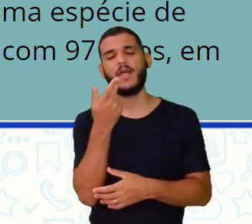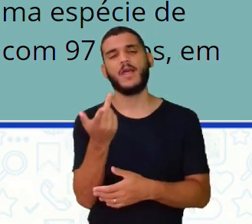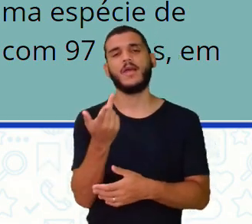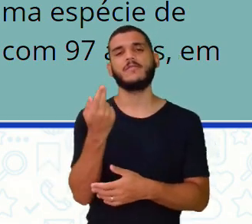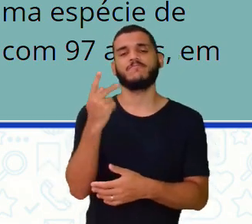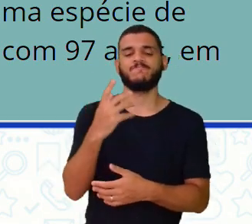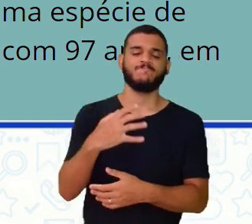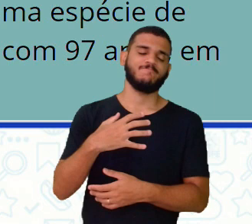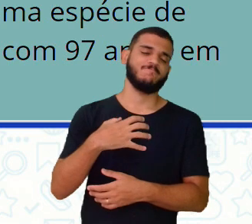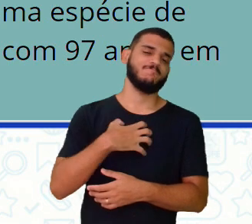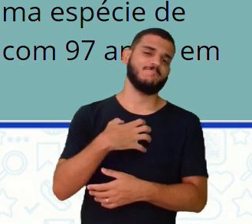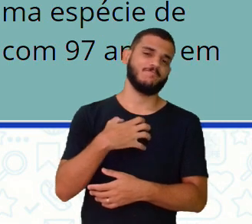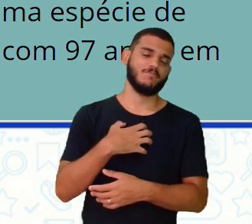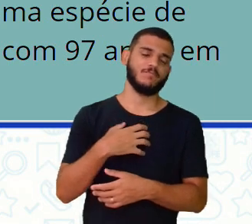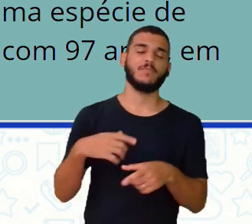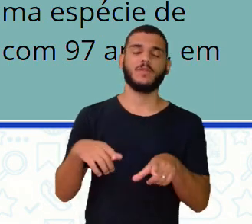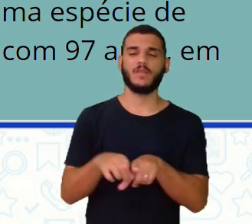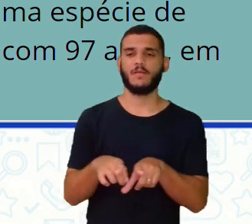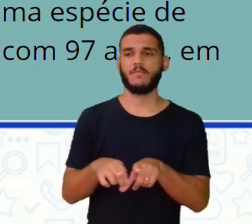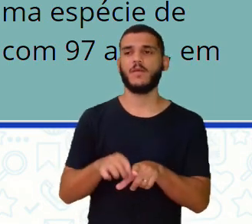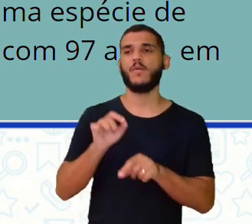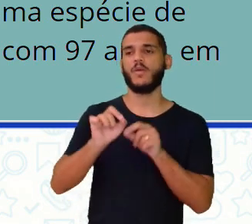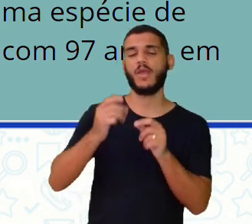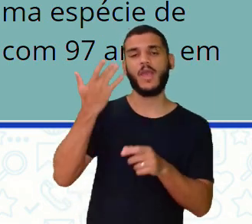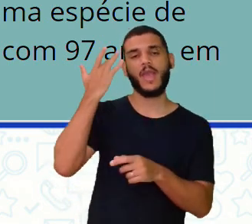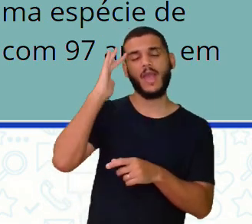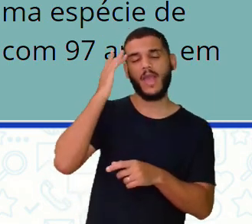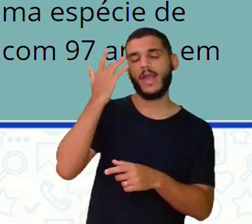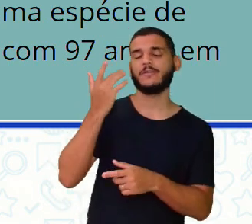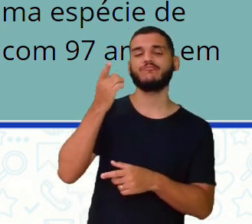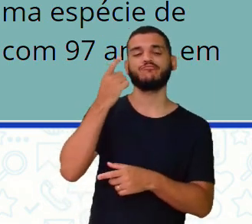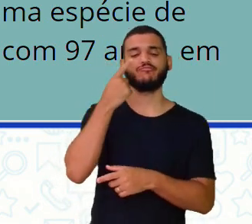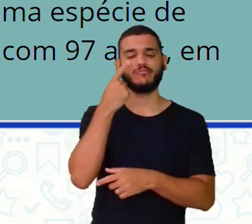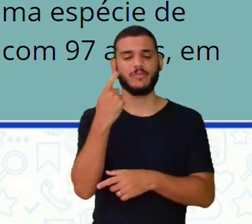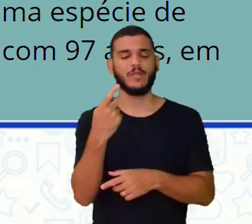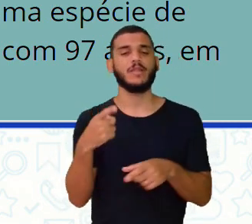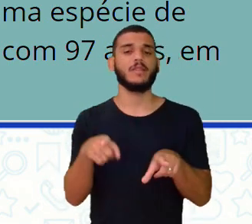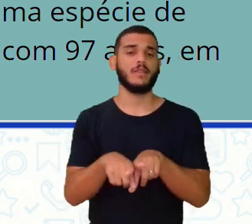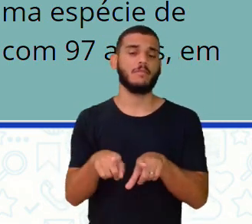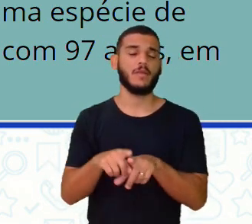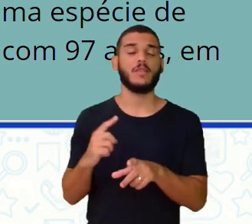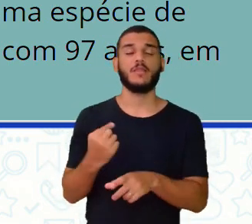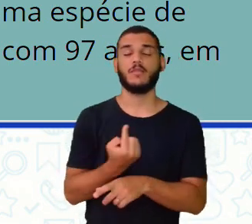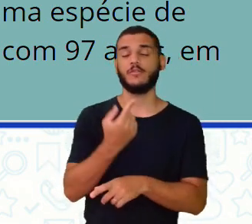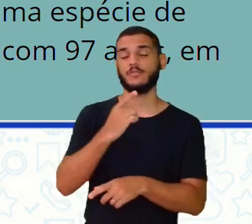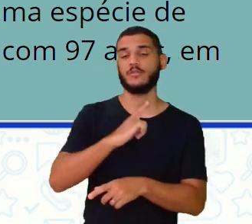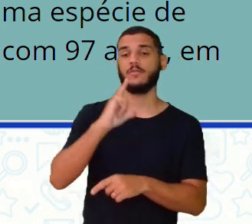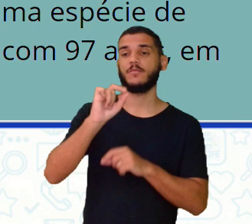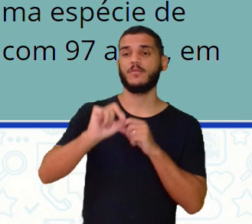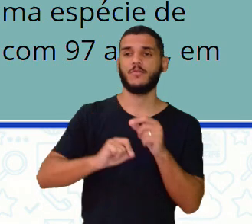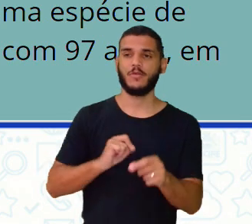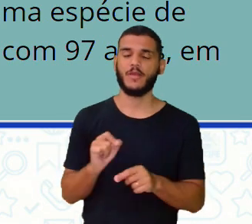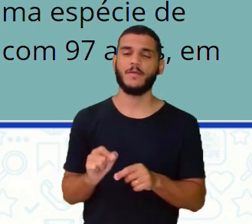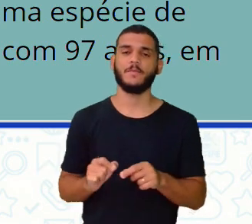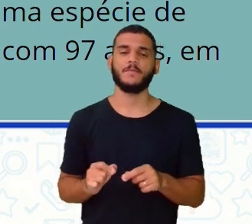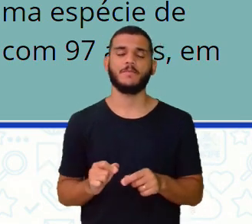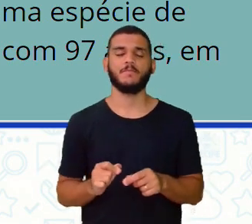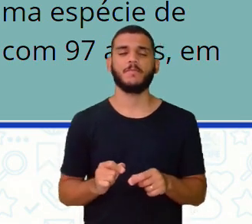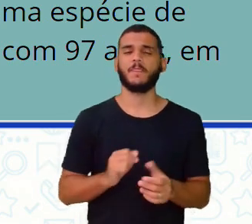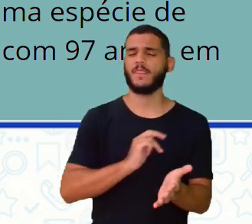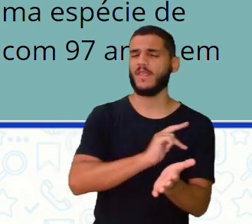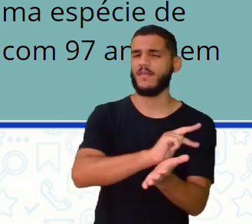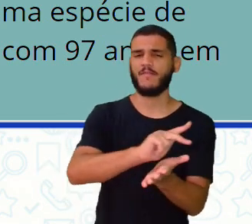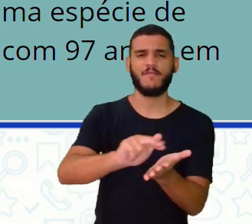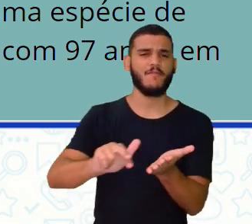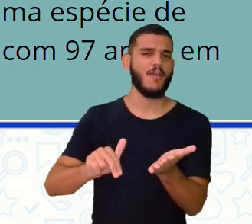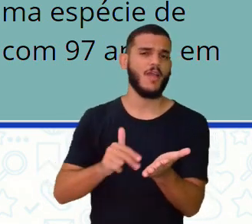seus sentimentos, sobre o que ele acha interessante. Mas aí nós temos também, não é,